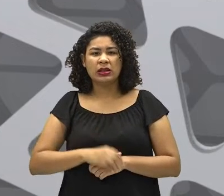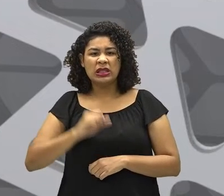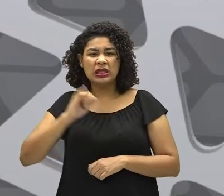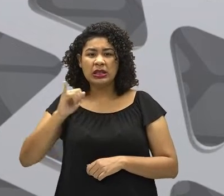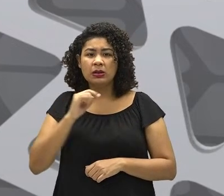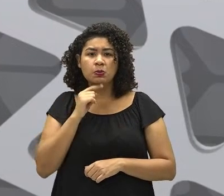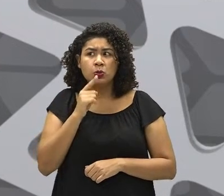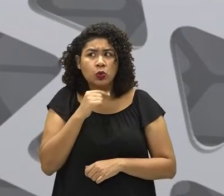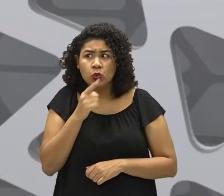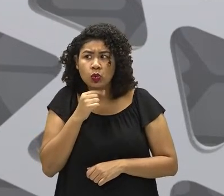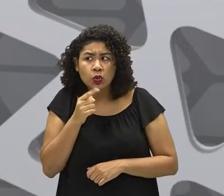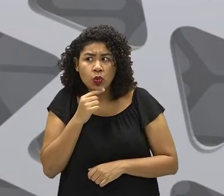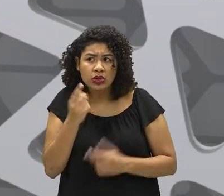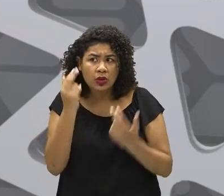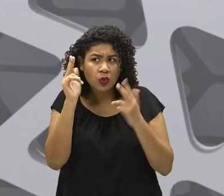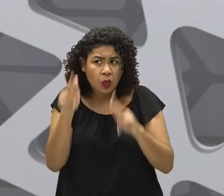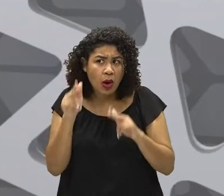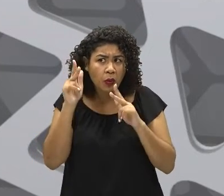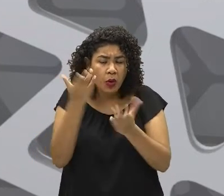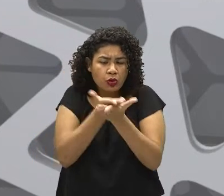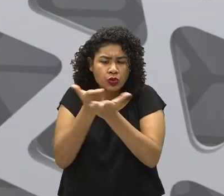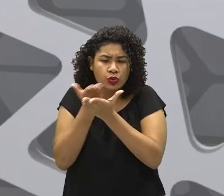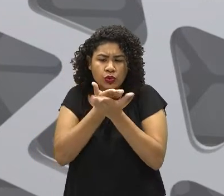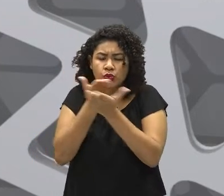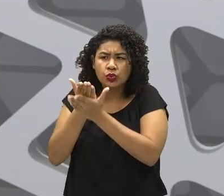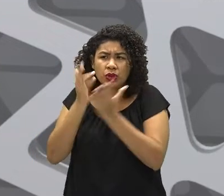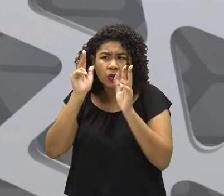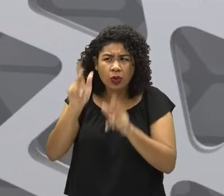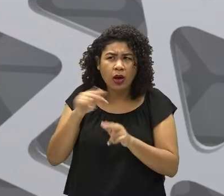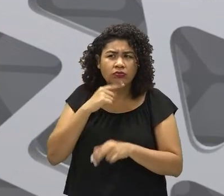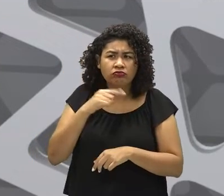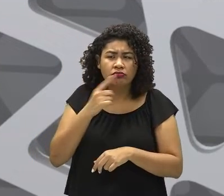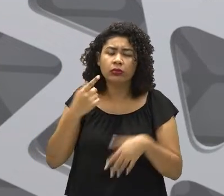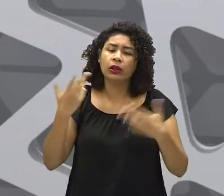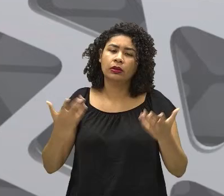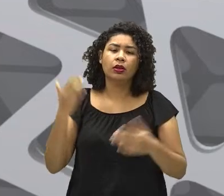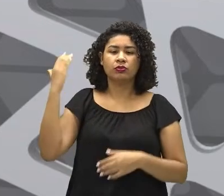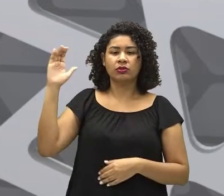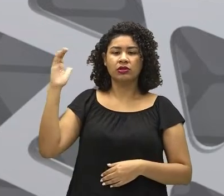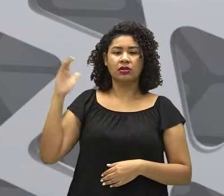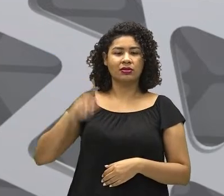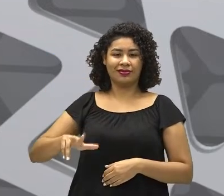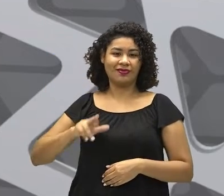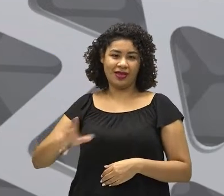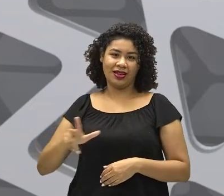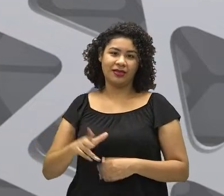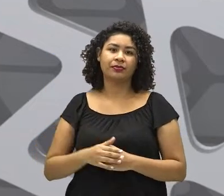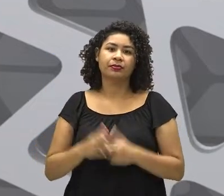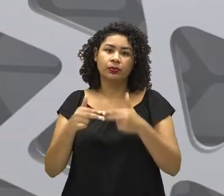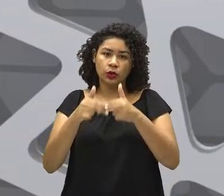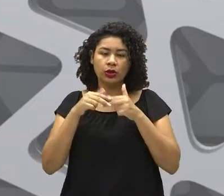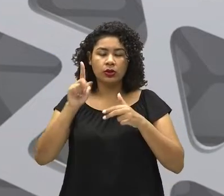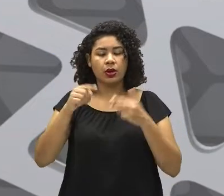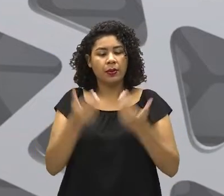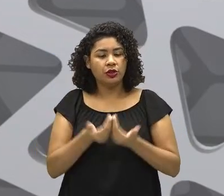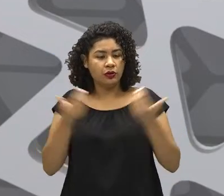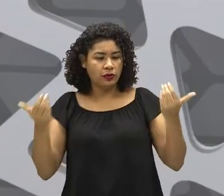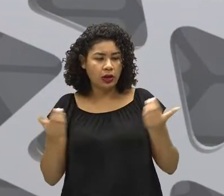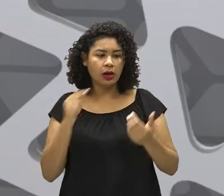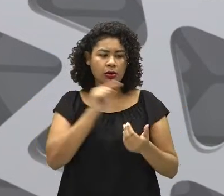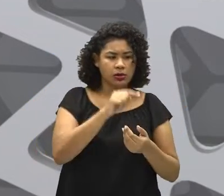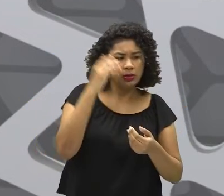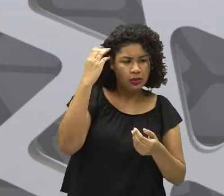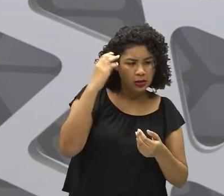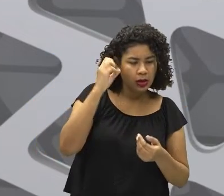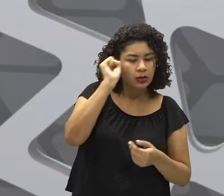reproduzido, não é considerado ciência, né? Até hoje, isso ainda é considerado uma das formas, né, de separar o que é ciência e não é